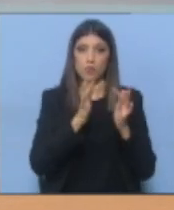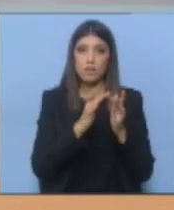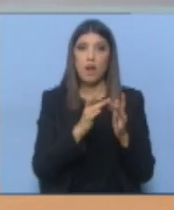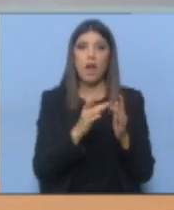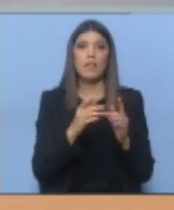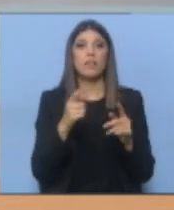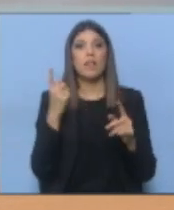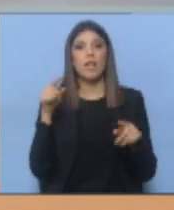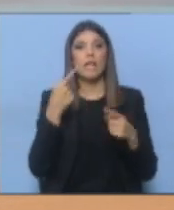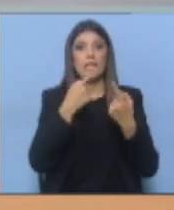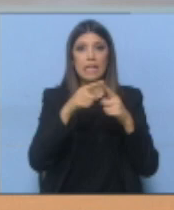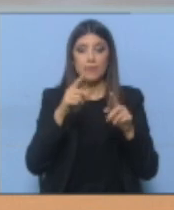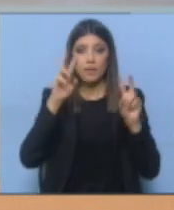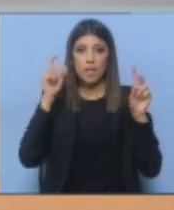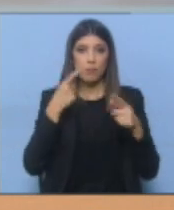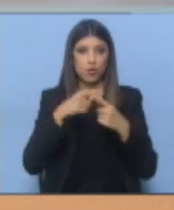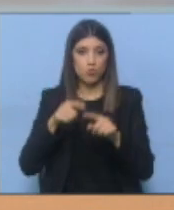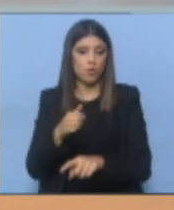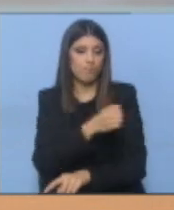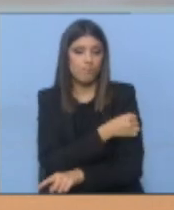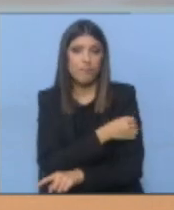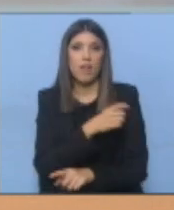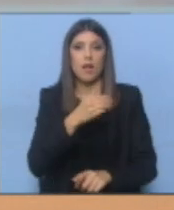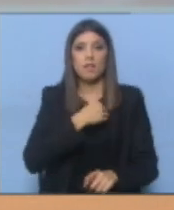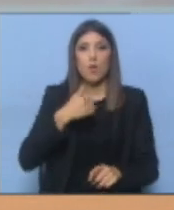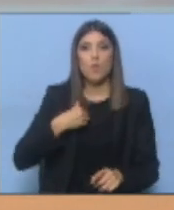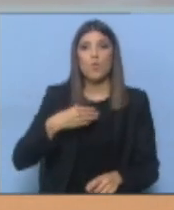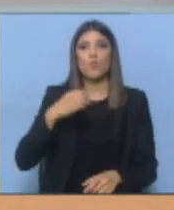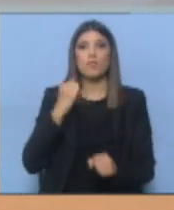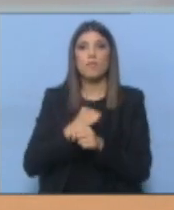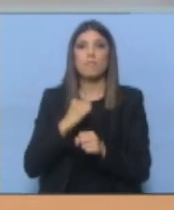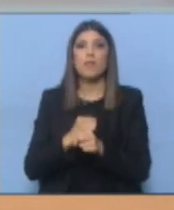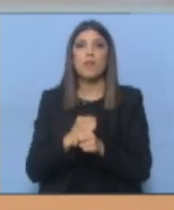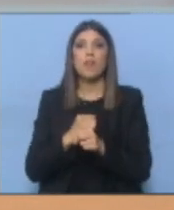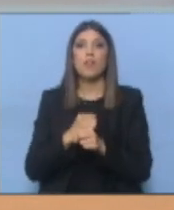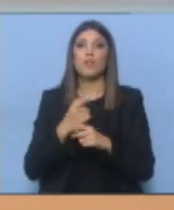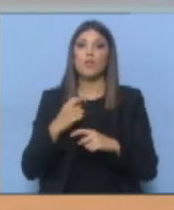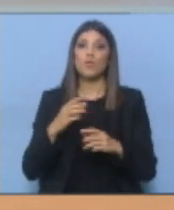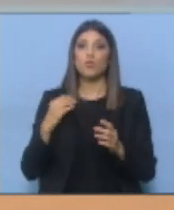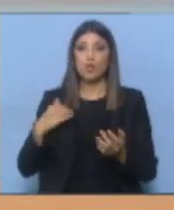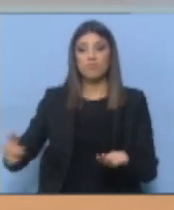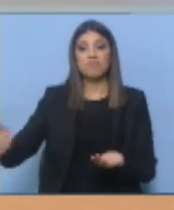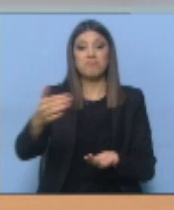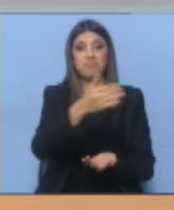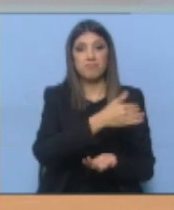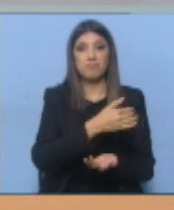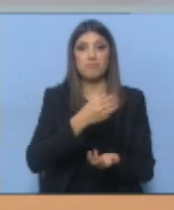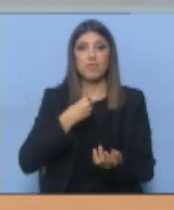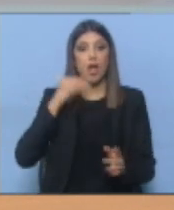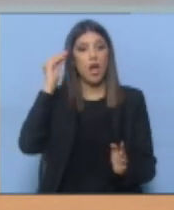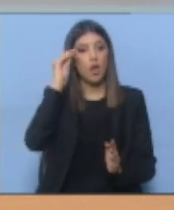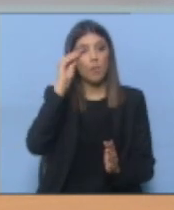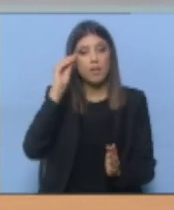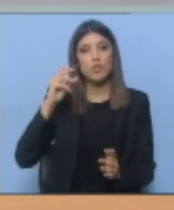proximidade, voluntariado, etc. Foram compiladas as várias áreas e vamos apresentar amanhã aquelas que foram as recomendações feitas ao longo